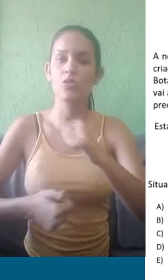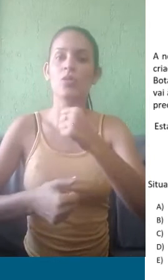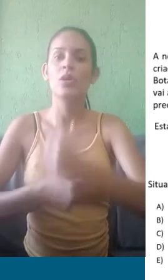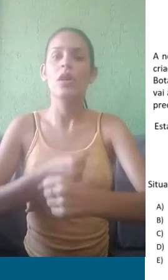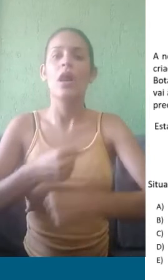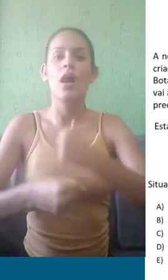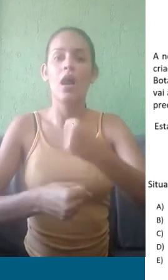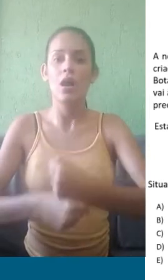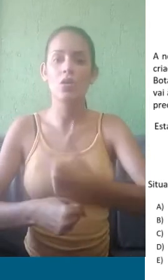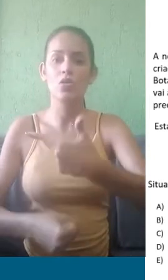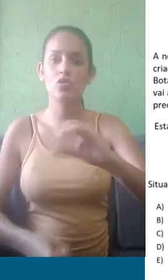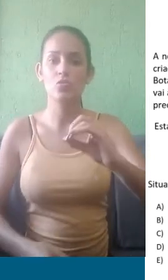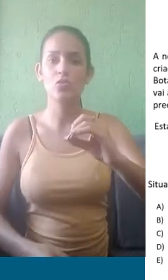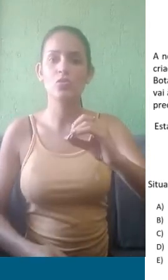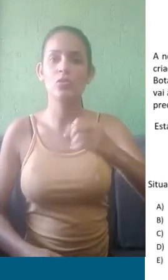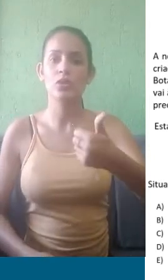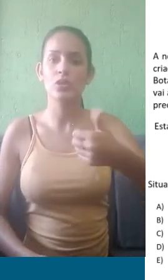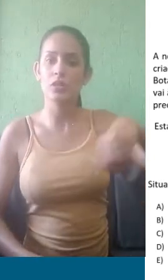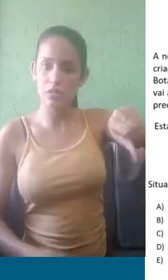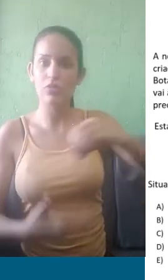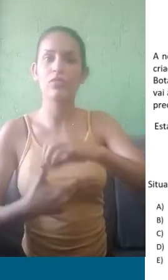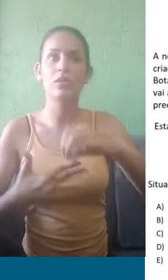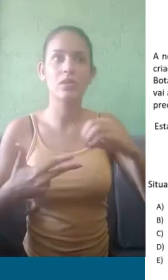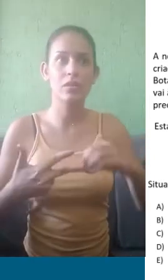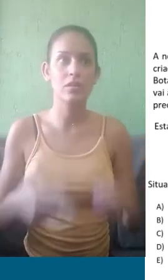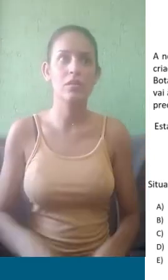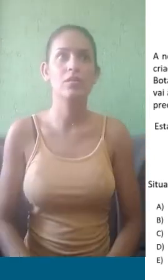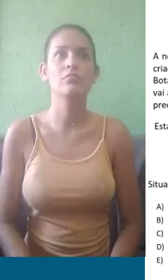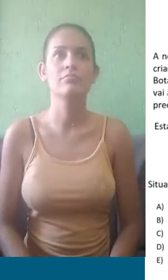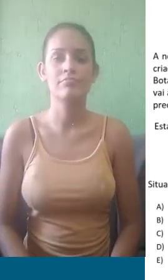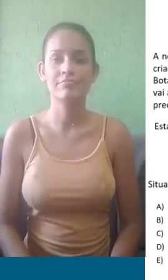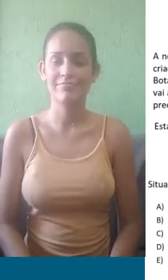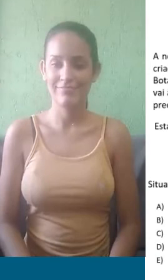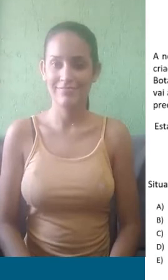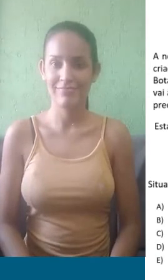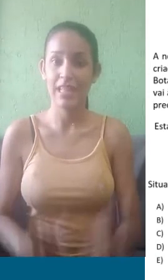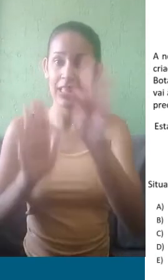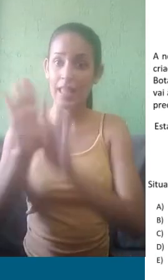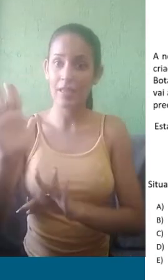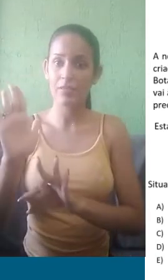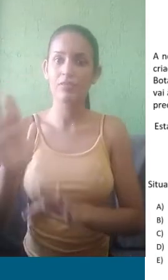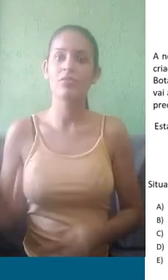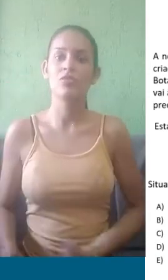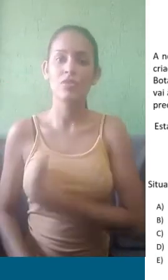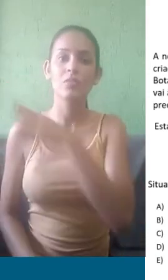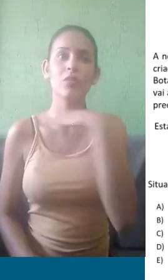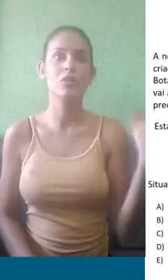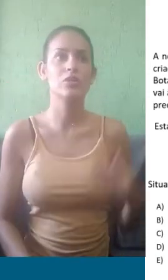também, e aqui nós temos um trecho do romance Vida e Morte de MJ Gonzaga de Sá, de Lima Barreto.